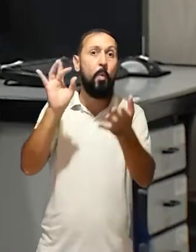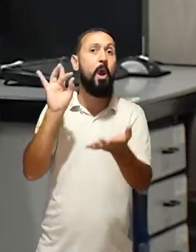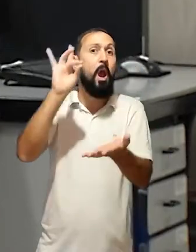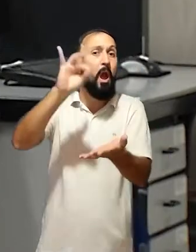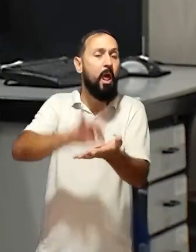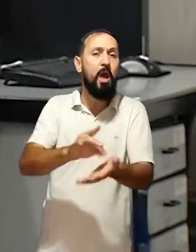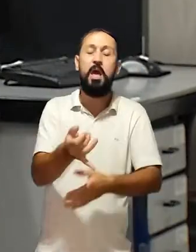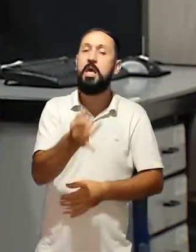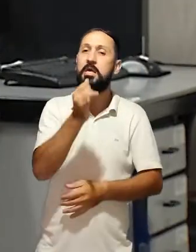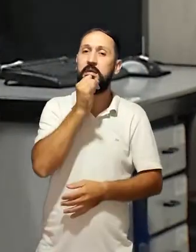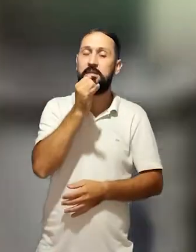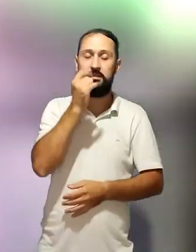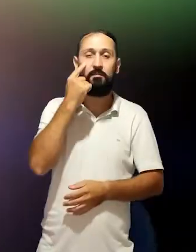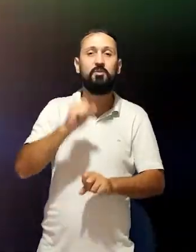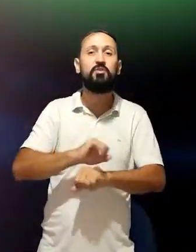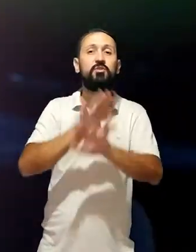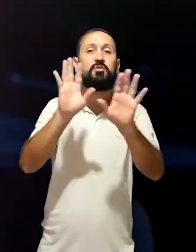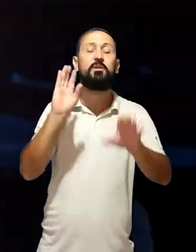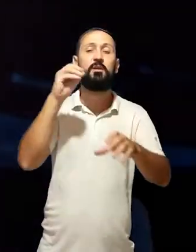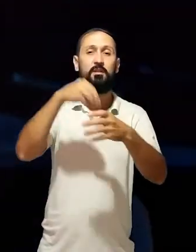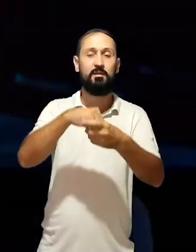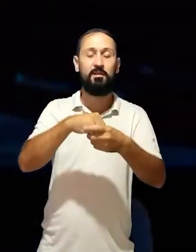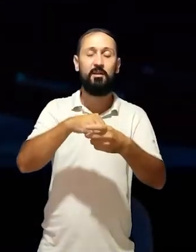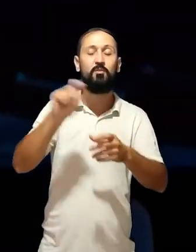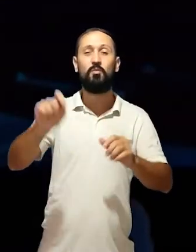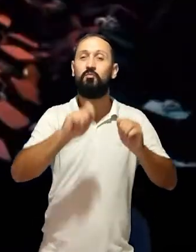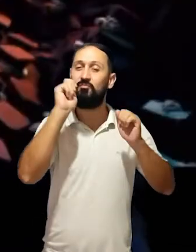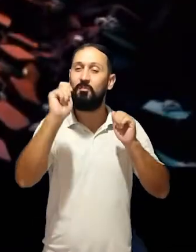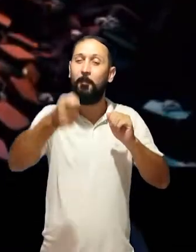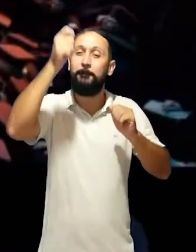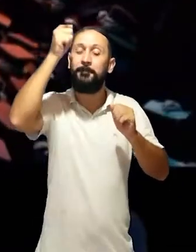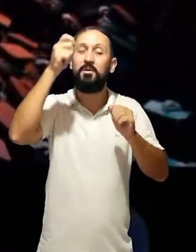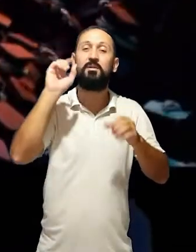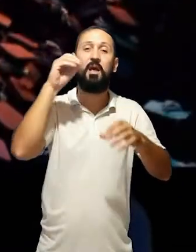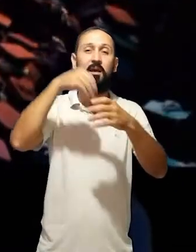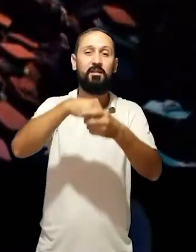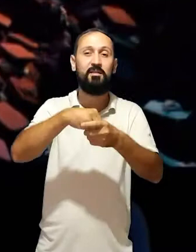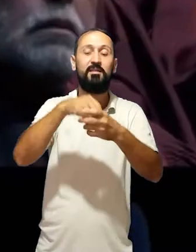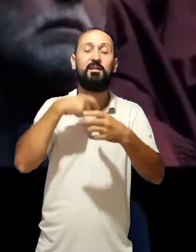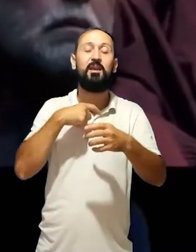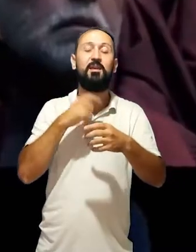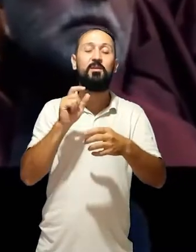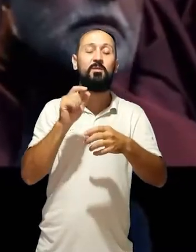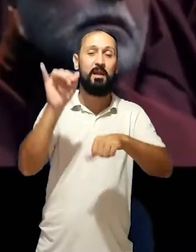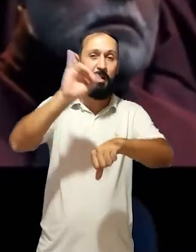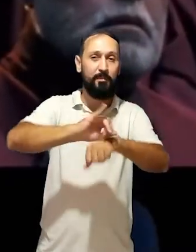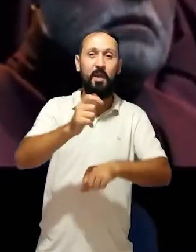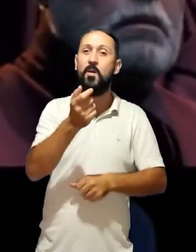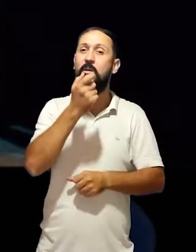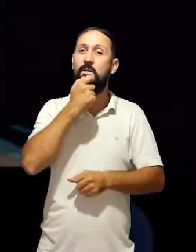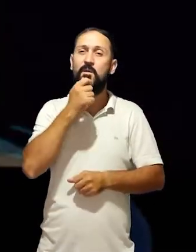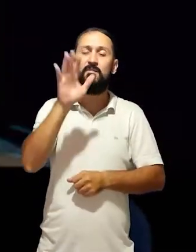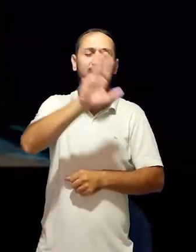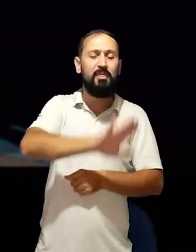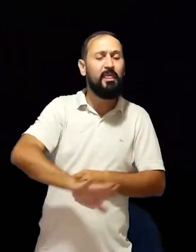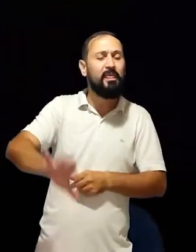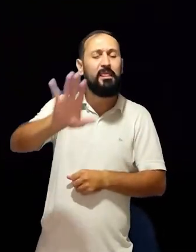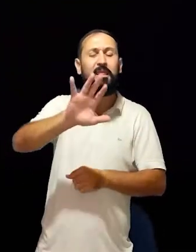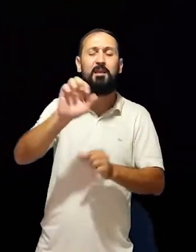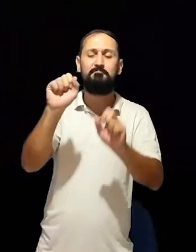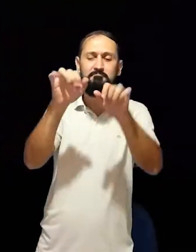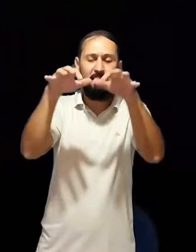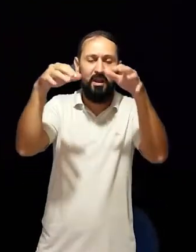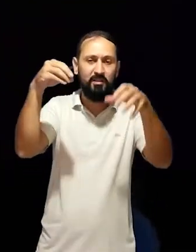com realidade, exemplo claro que se vê em Harry Potter, que se passa em Londres, mesmo tendo todo um